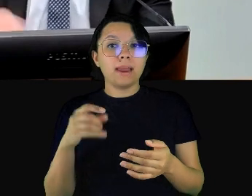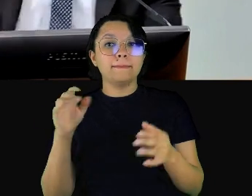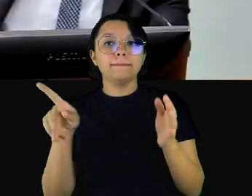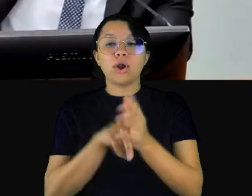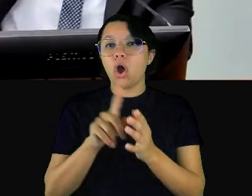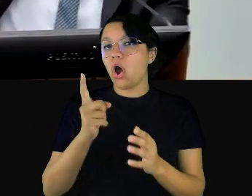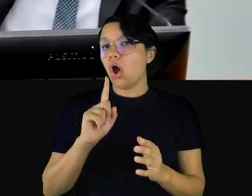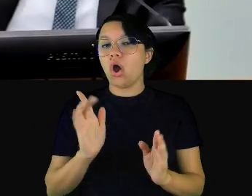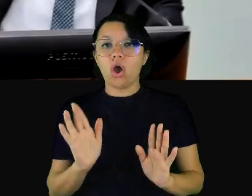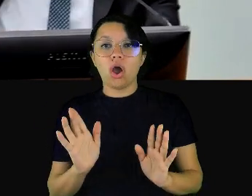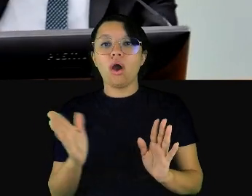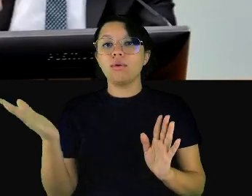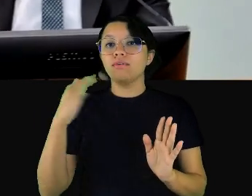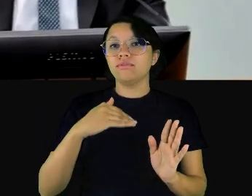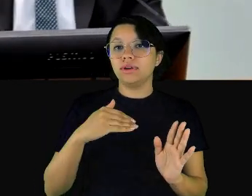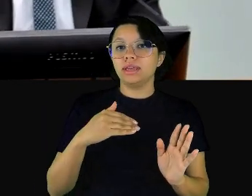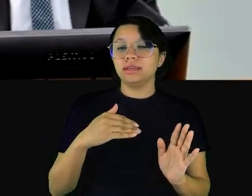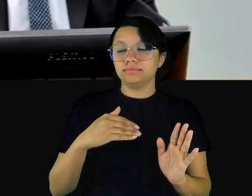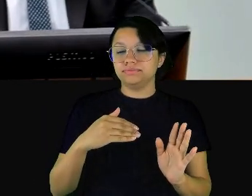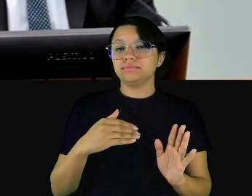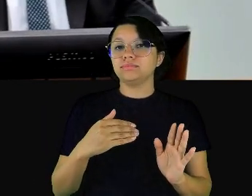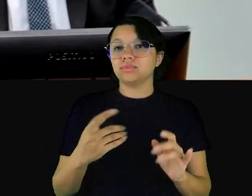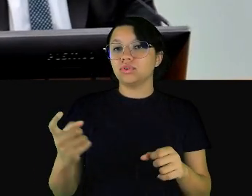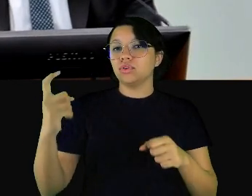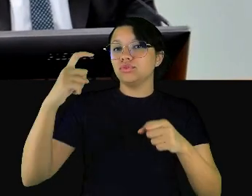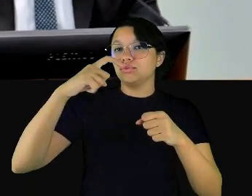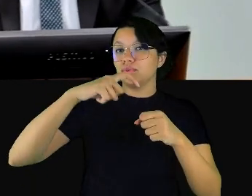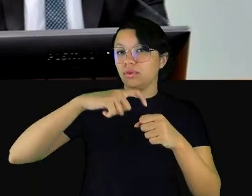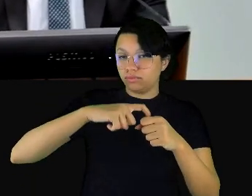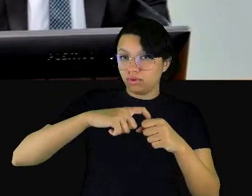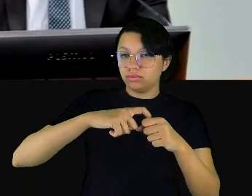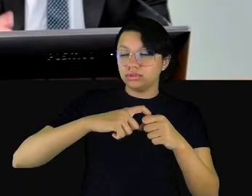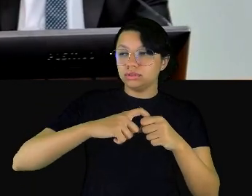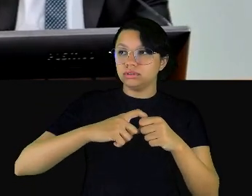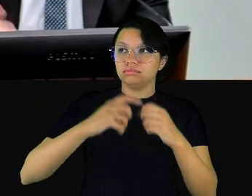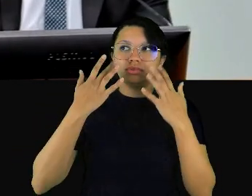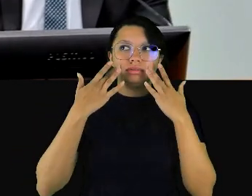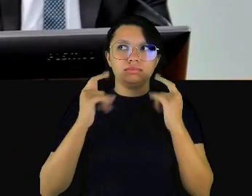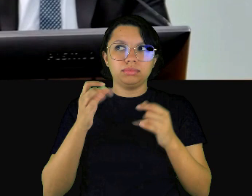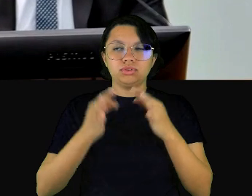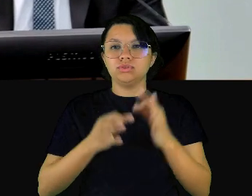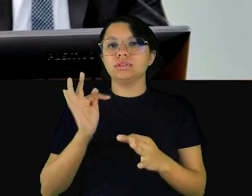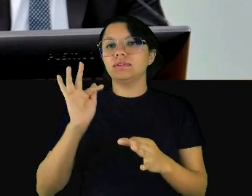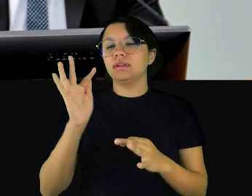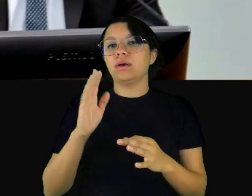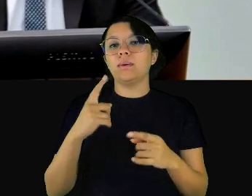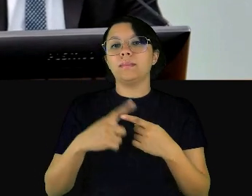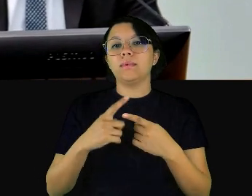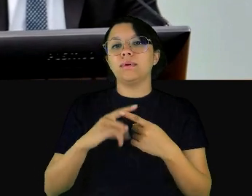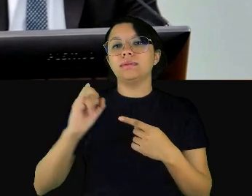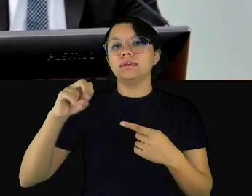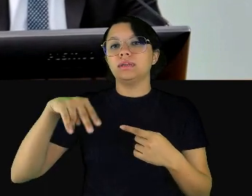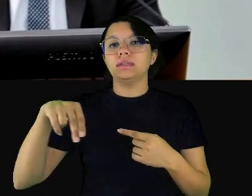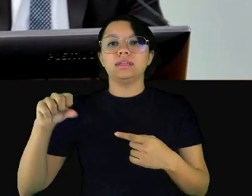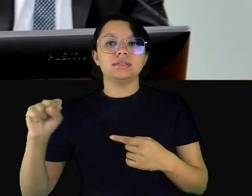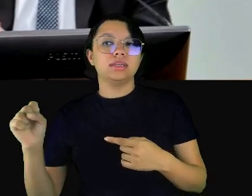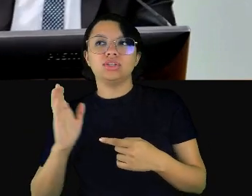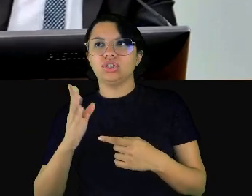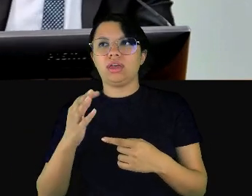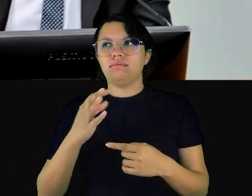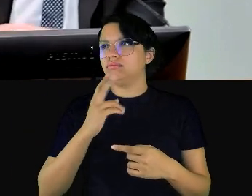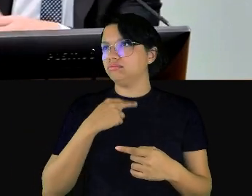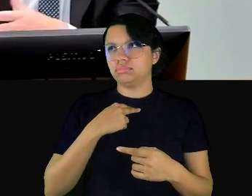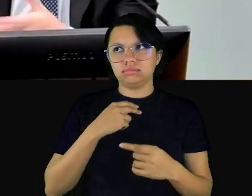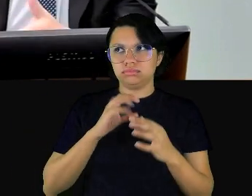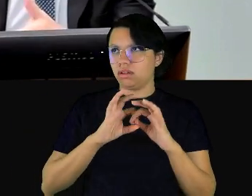não, vem o restabelecimento posterior, normalmente da Justiça Federal, porque do BNSS já foi negado anteriormente. E